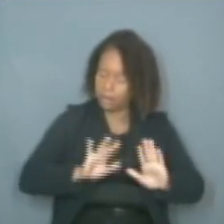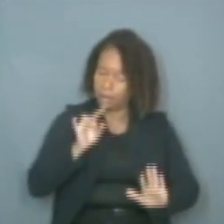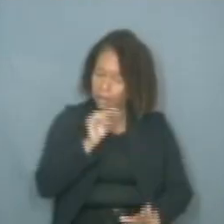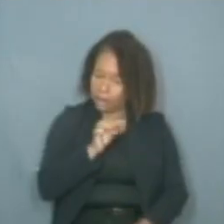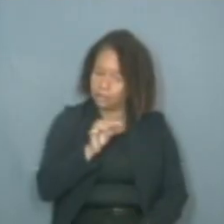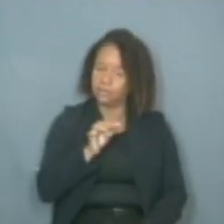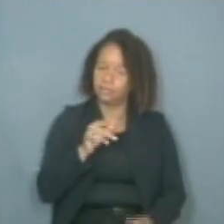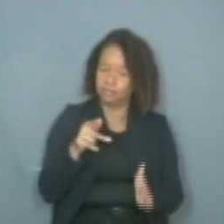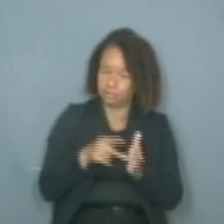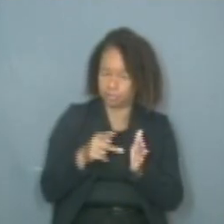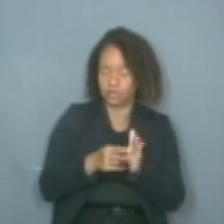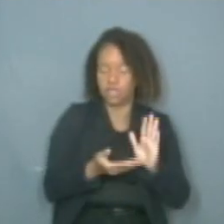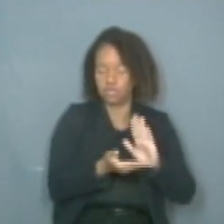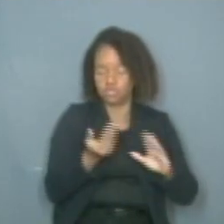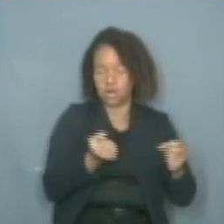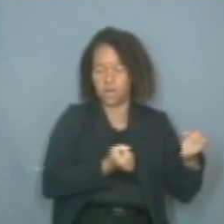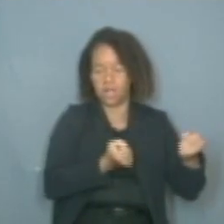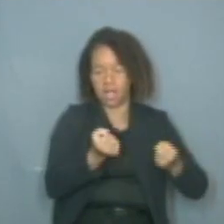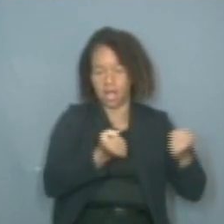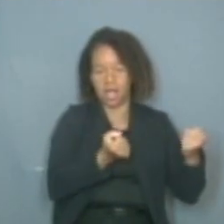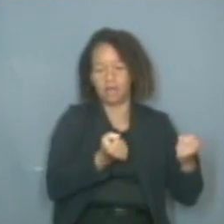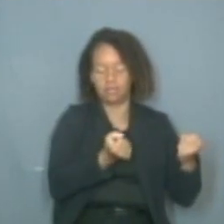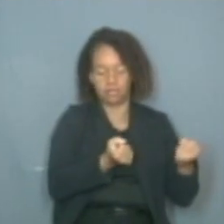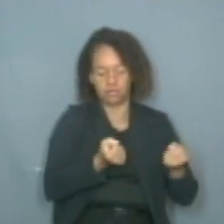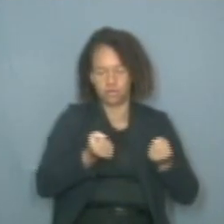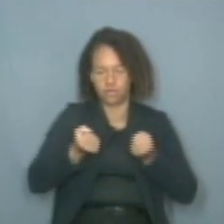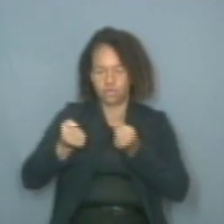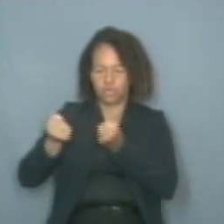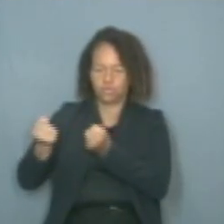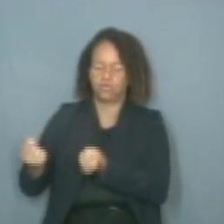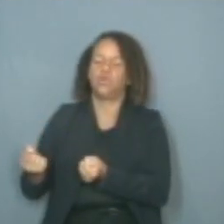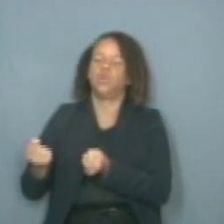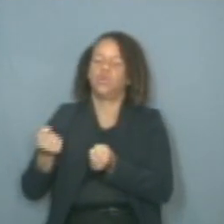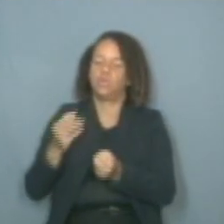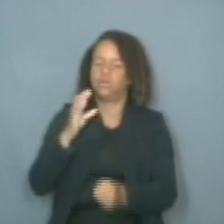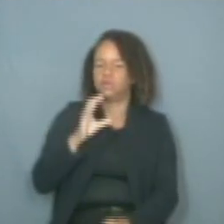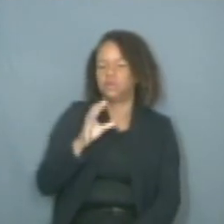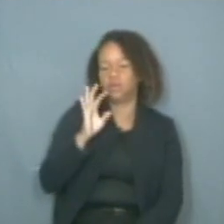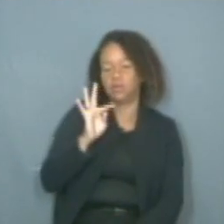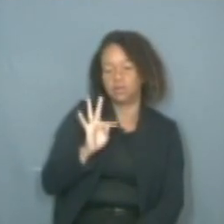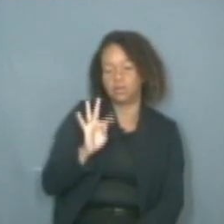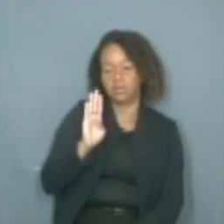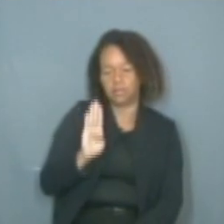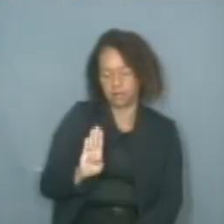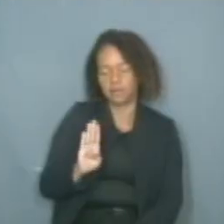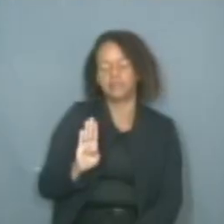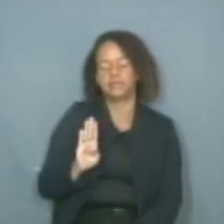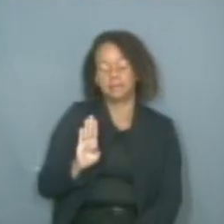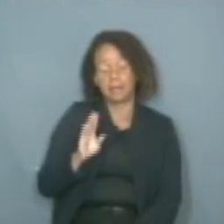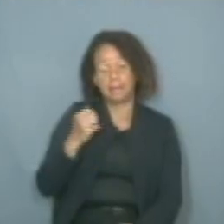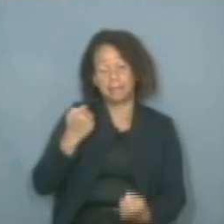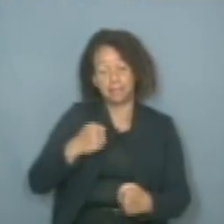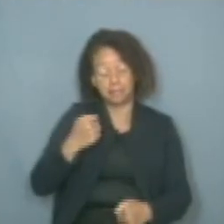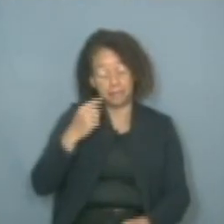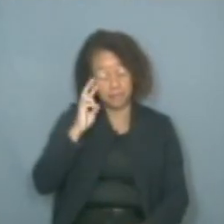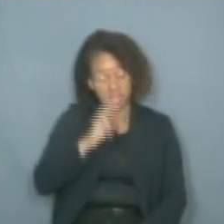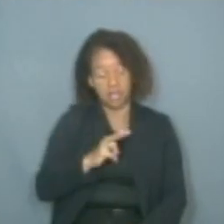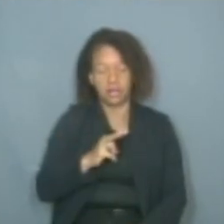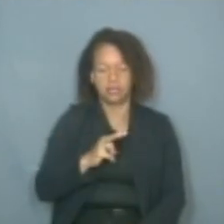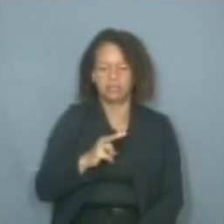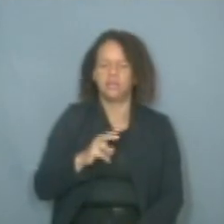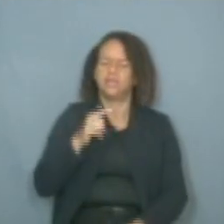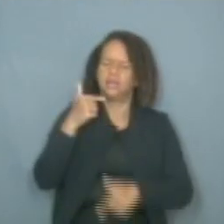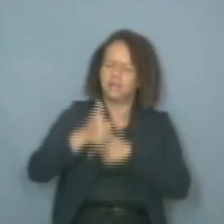cuidado em realmente só remover quando o Código de Trânsito Brasileiro prevê a remoção. Então, eu, por